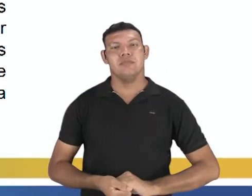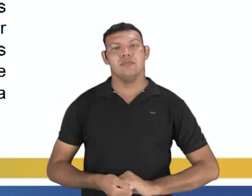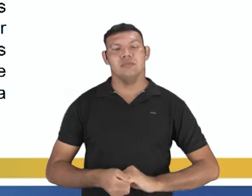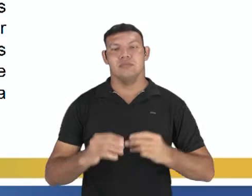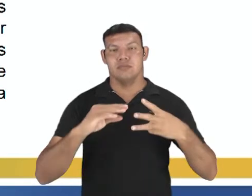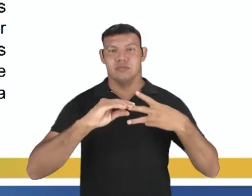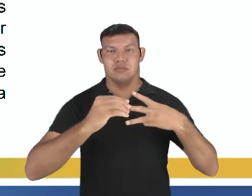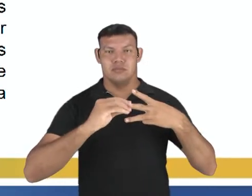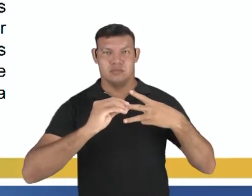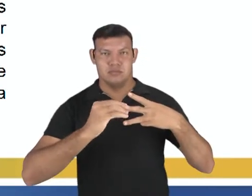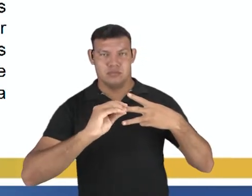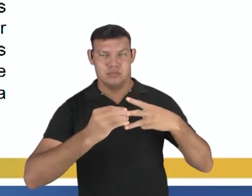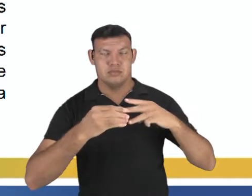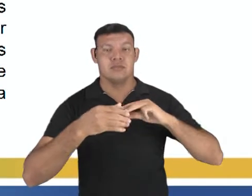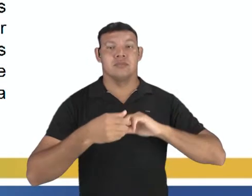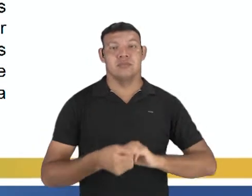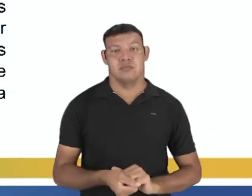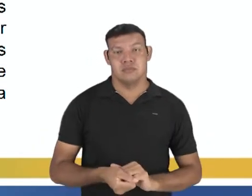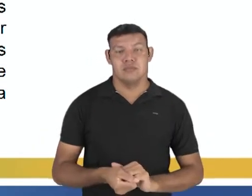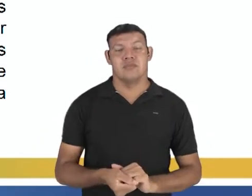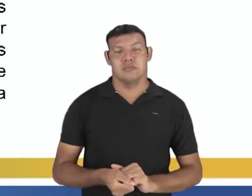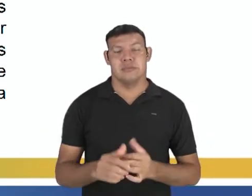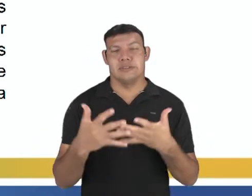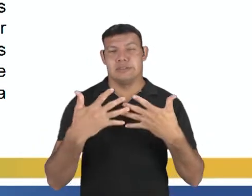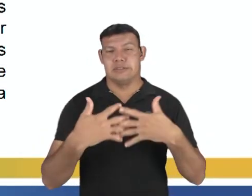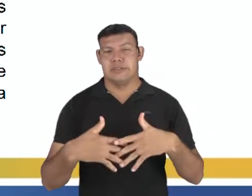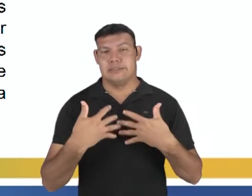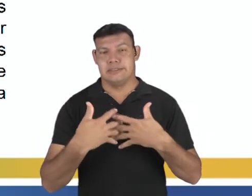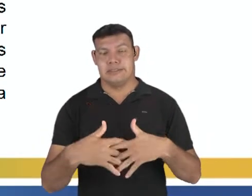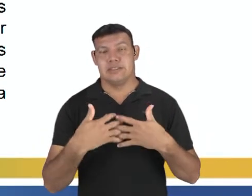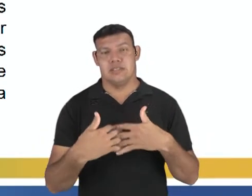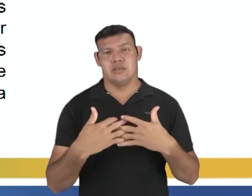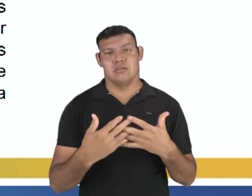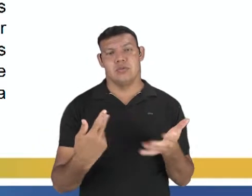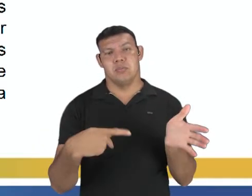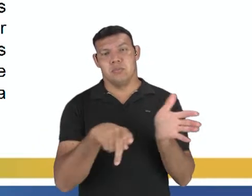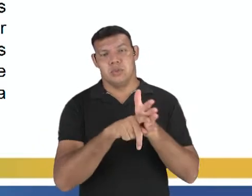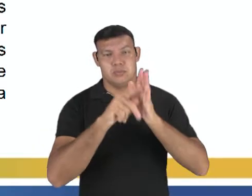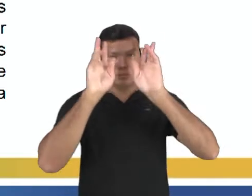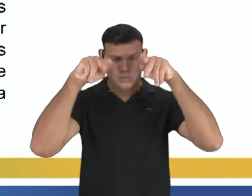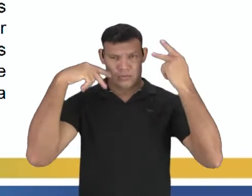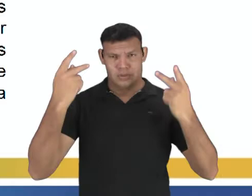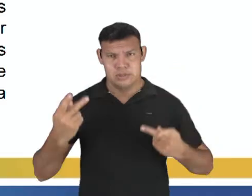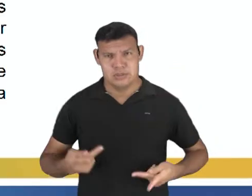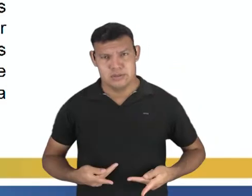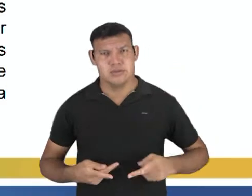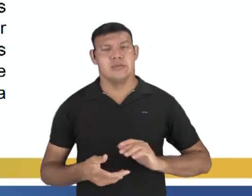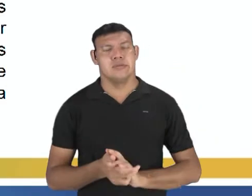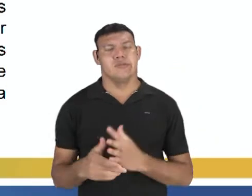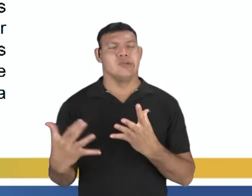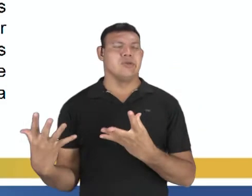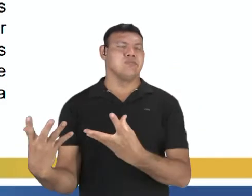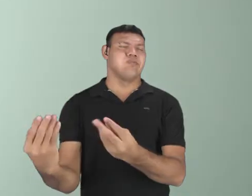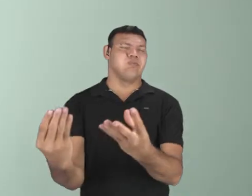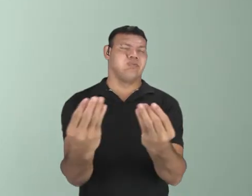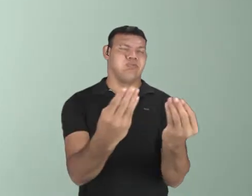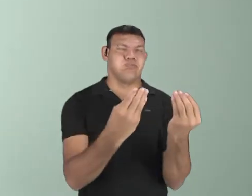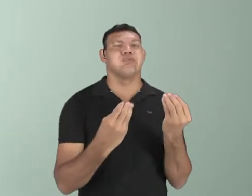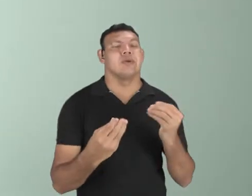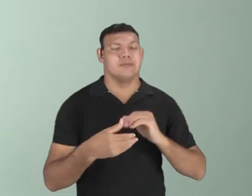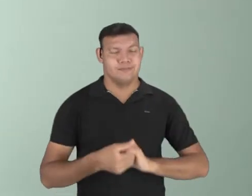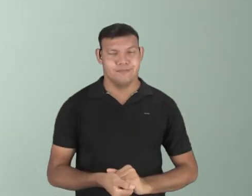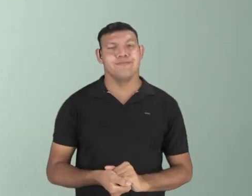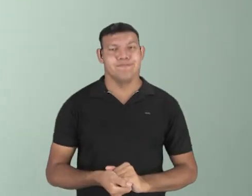As células de organismos complexos como nós, por exemplo, organismos pluricelulares, elas